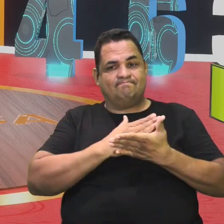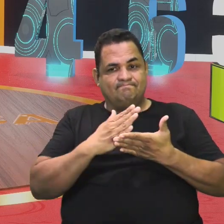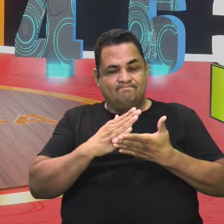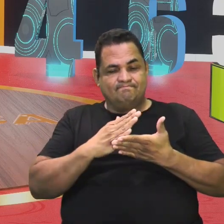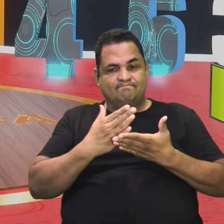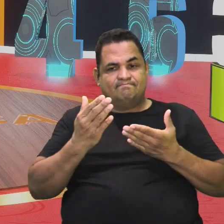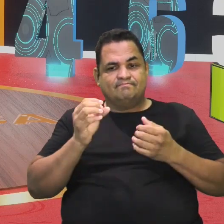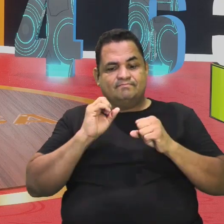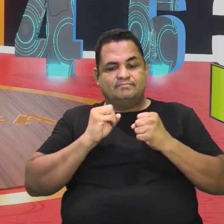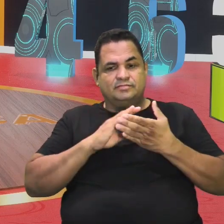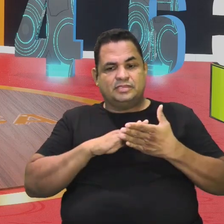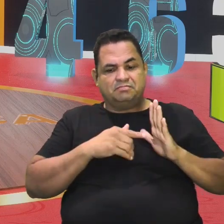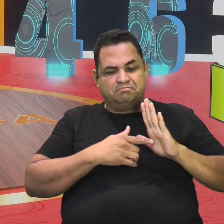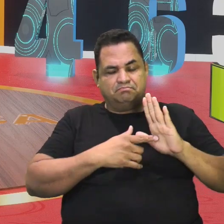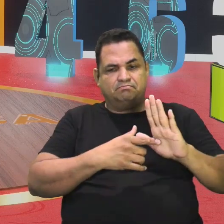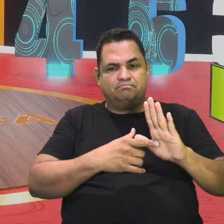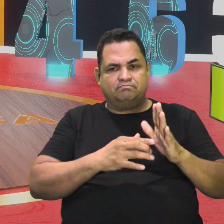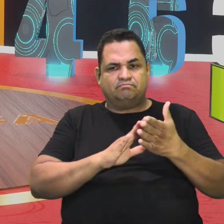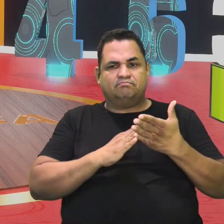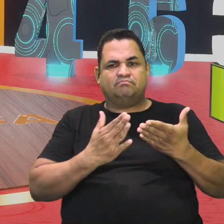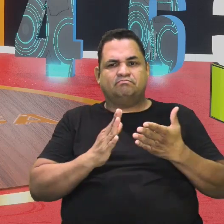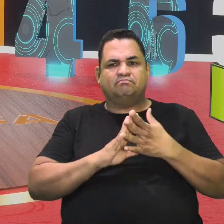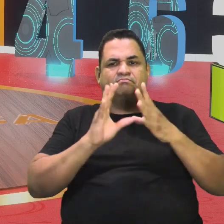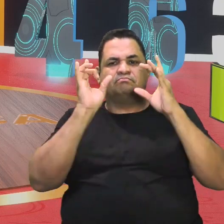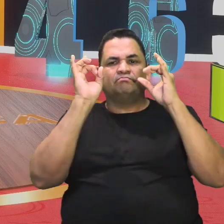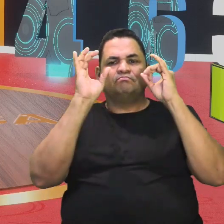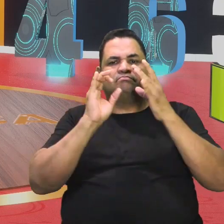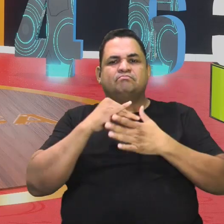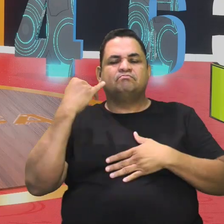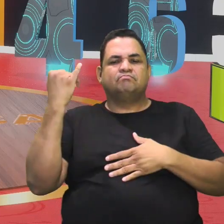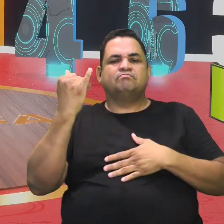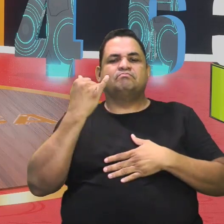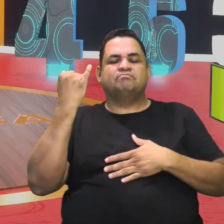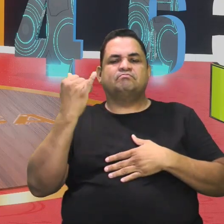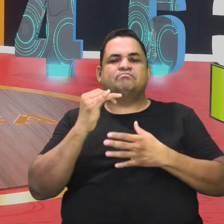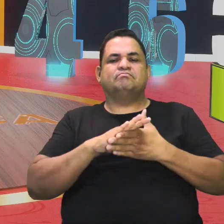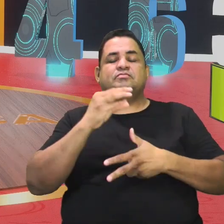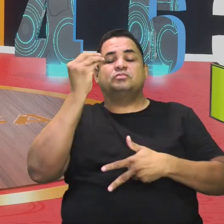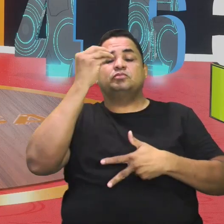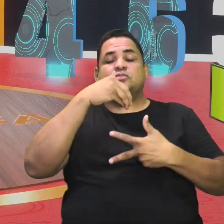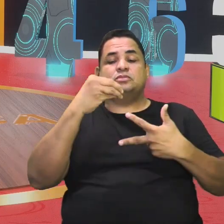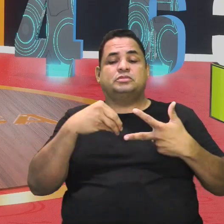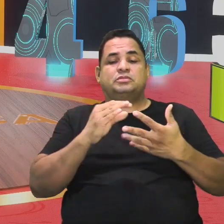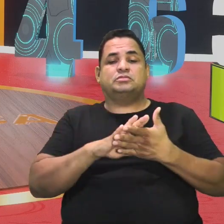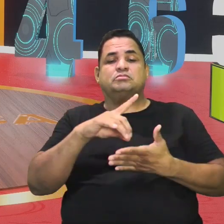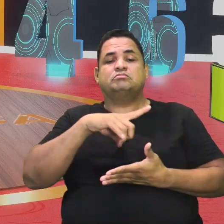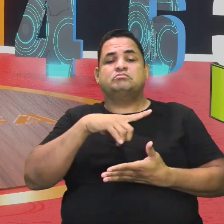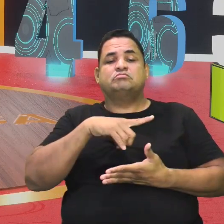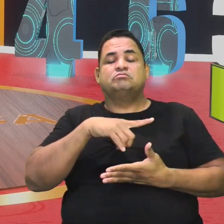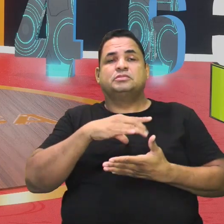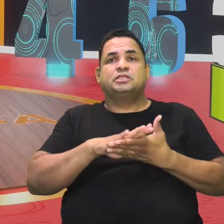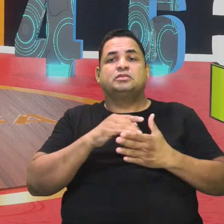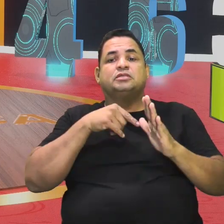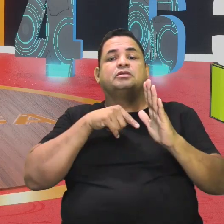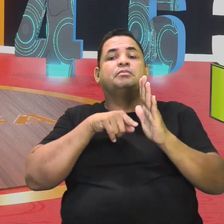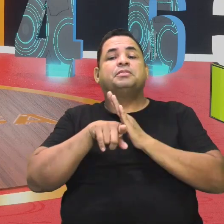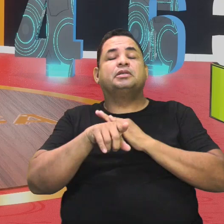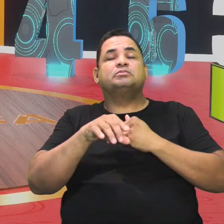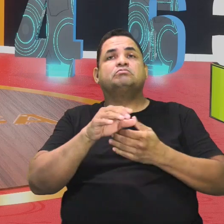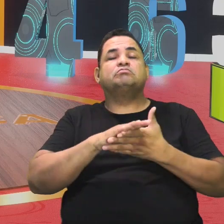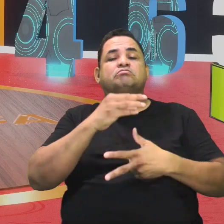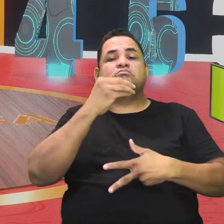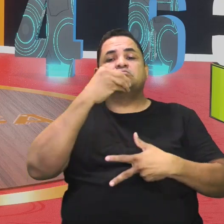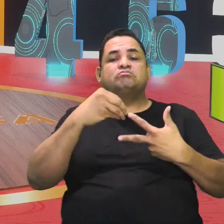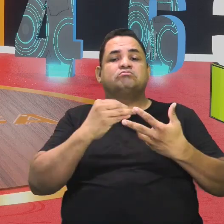já jogando. E é um detalhe importante, porque assim, no Enem, o que vai ser cobrado do aluno? Vai ser cobrado do